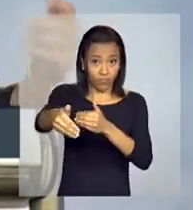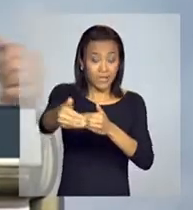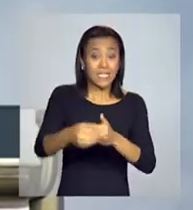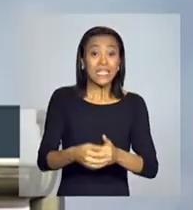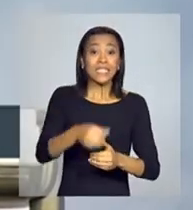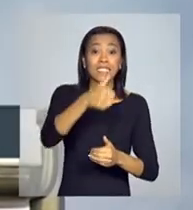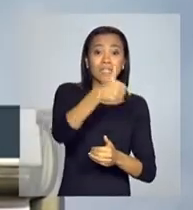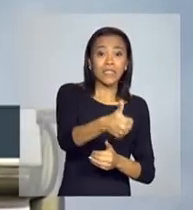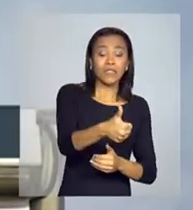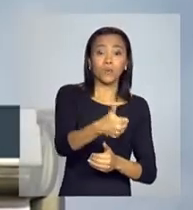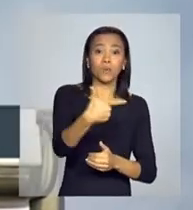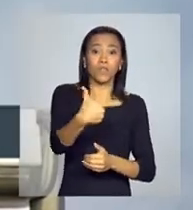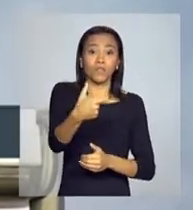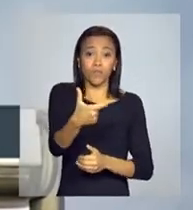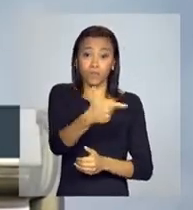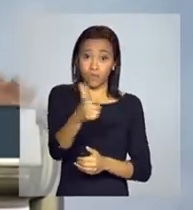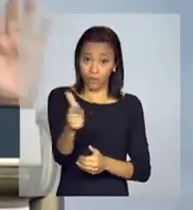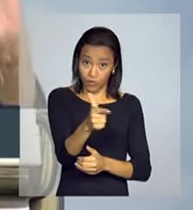122 quilômetros.